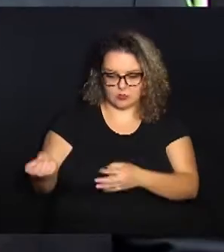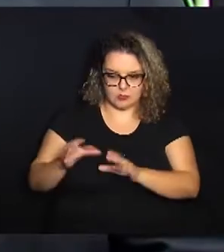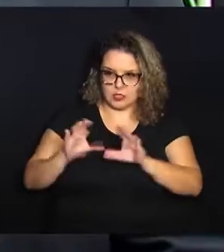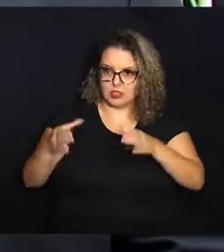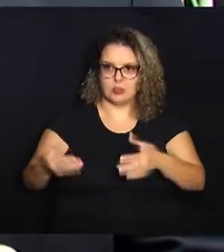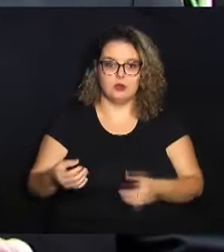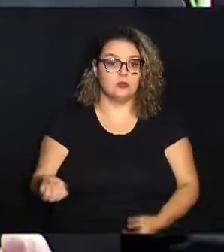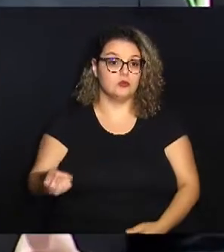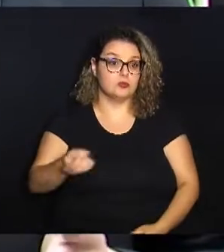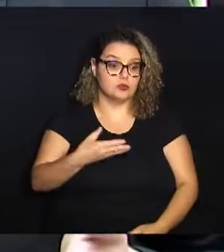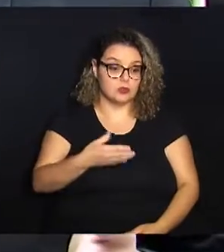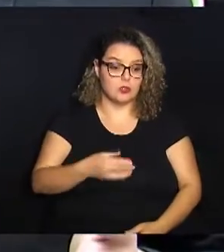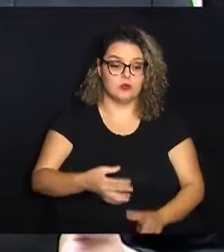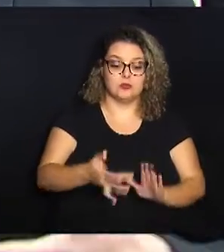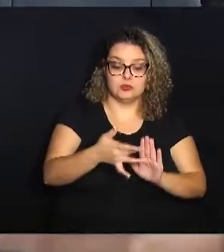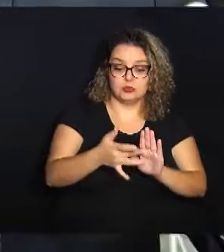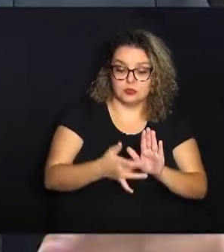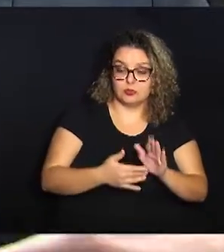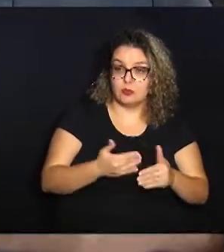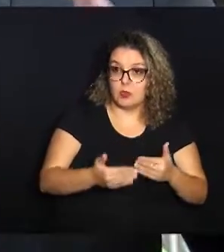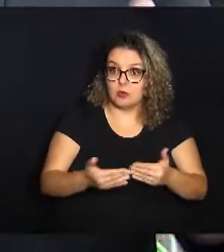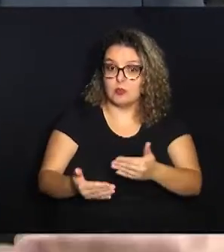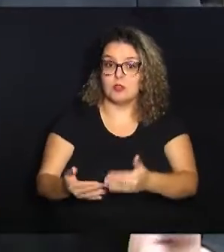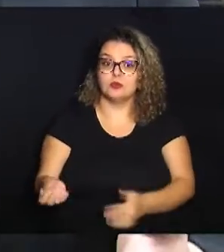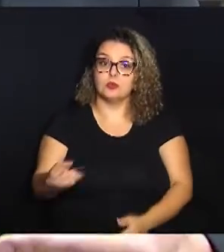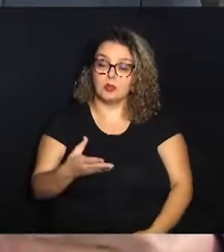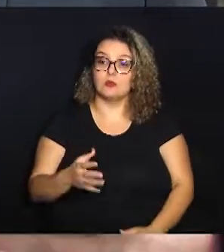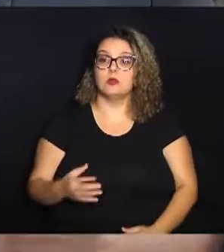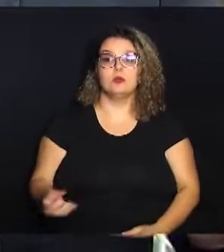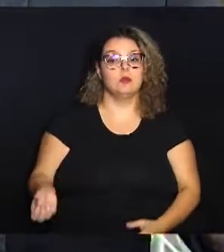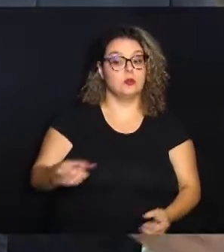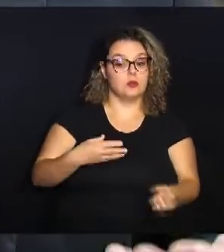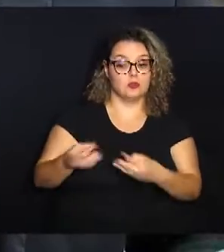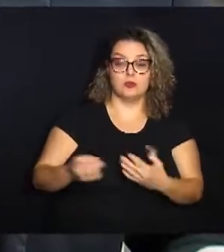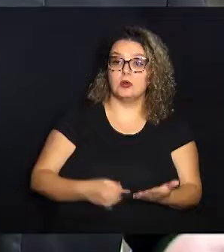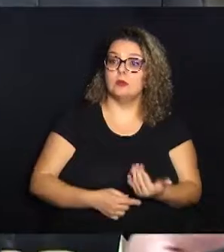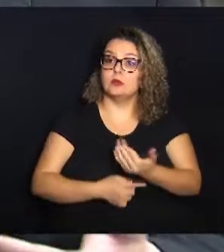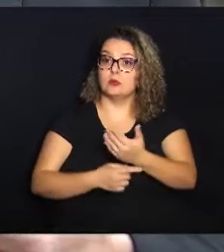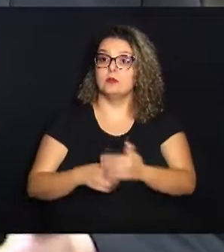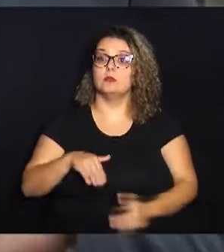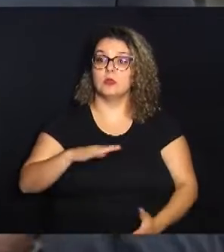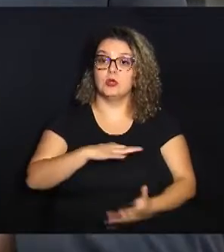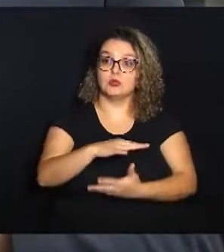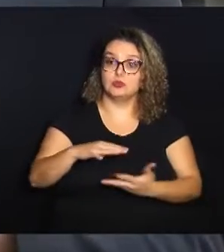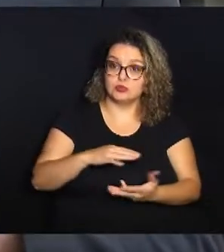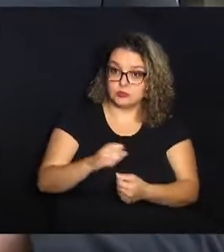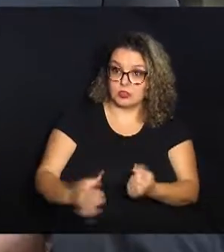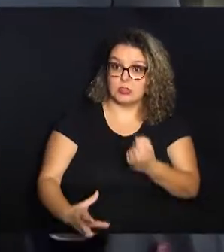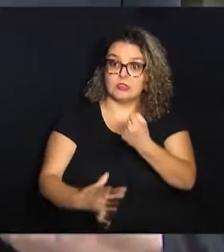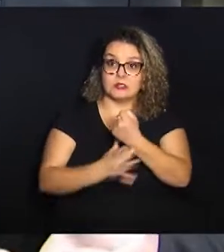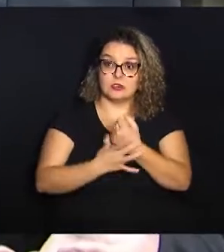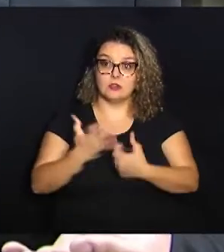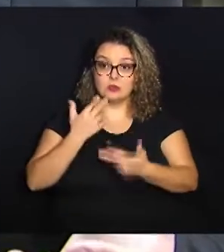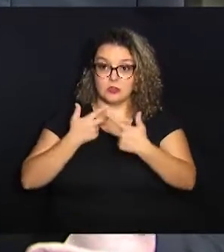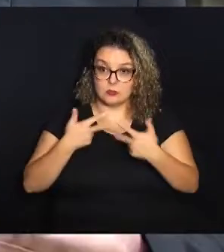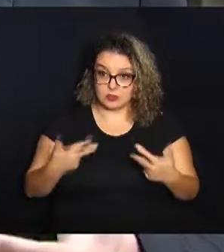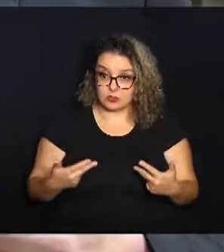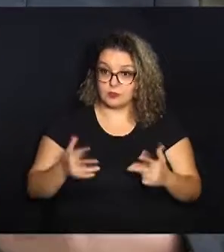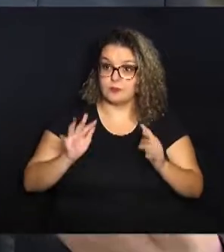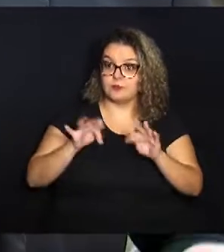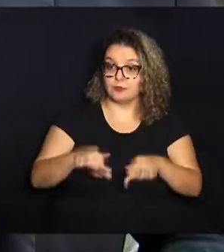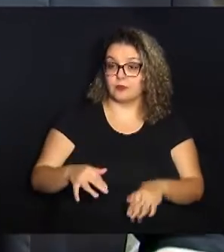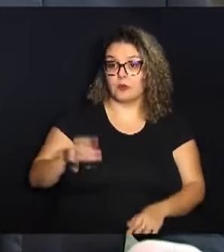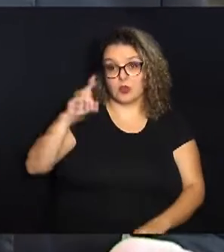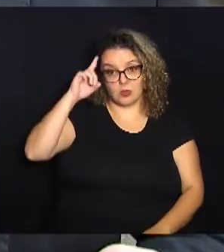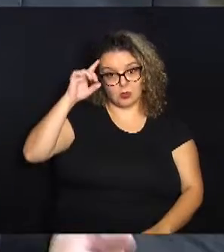novos processos, ou seja, trazendo inovação, tecnologia, mais sustentabilidade, segurança alimentar, que no final do dia vai